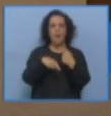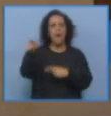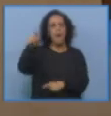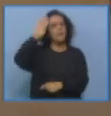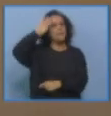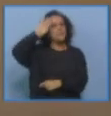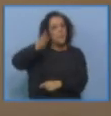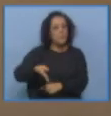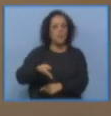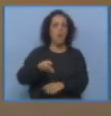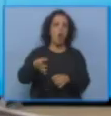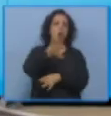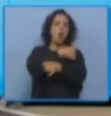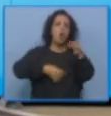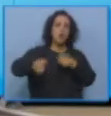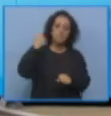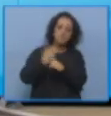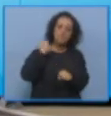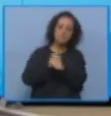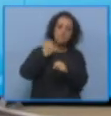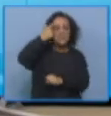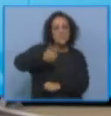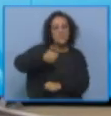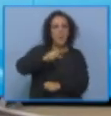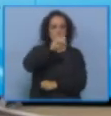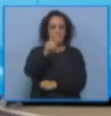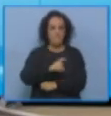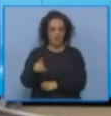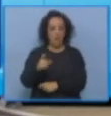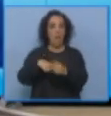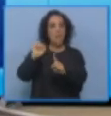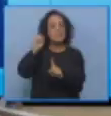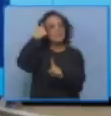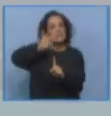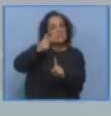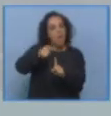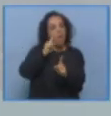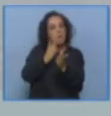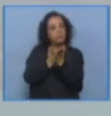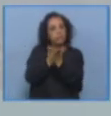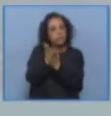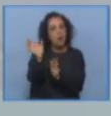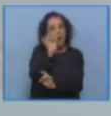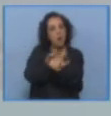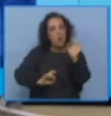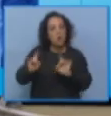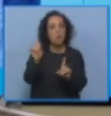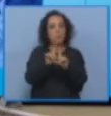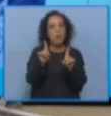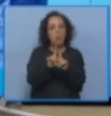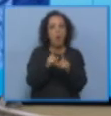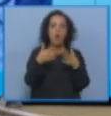do que é que a Europa tinha feito pela paz e daquilo que era importante que se mantivesse na Europa, até de abertura ao mundo,